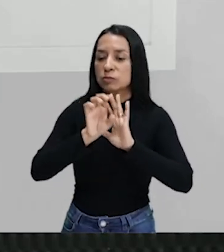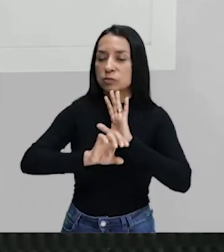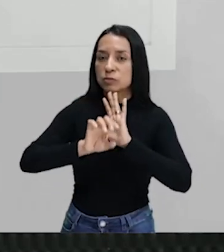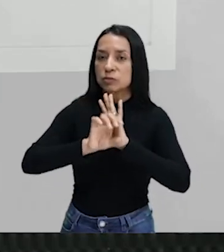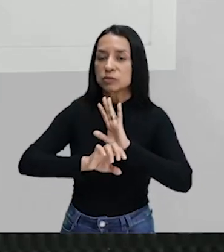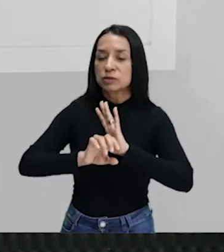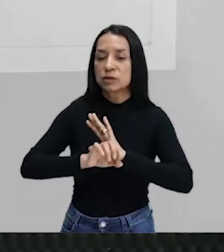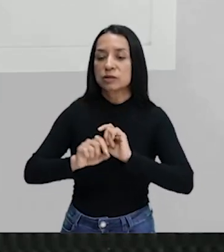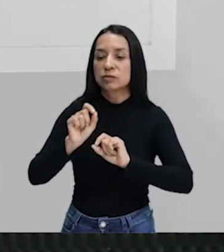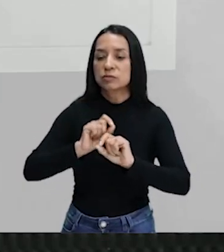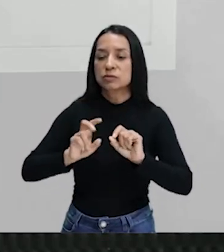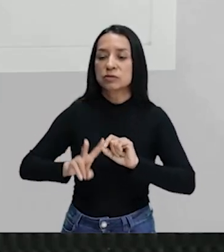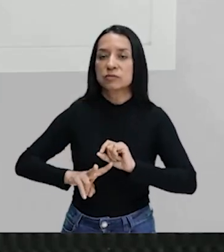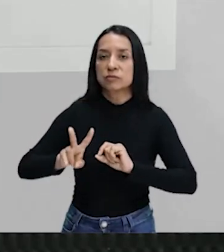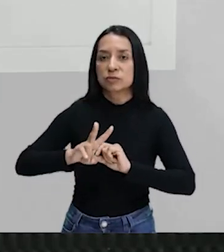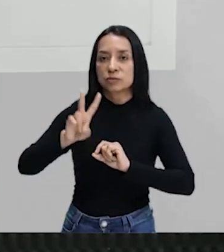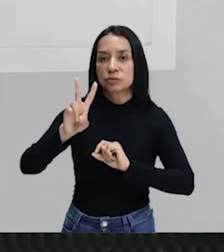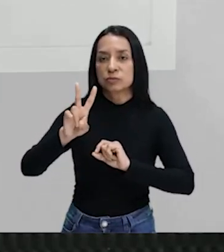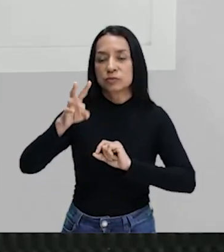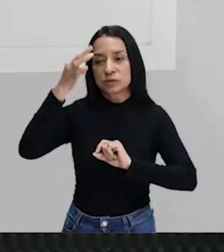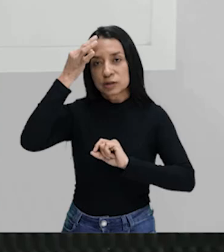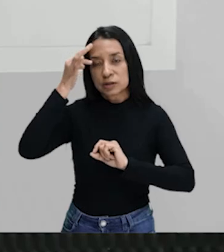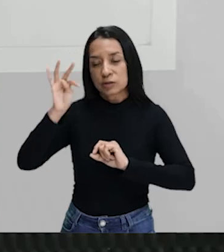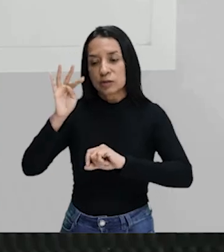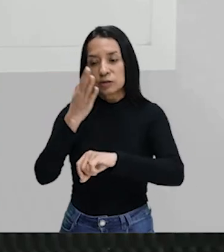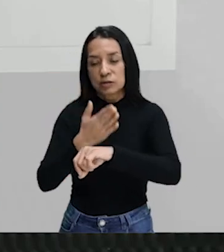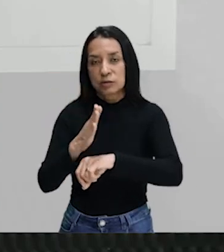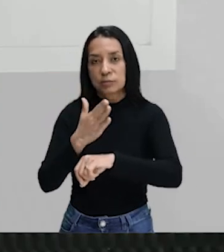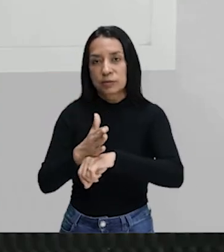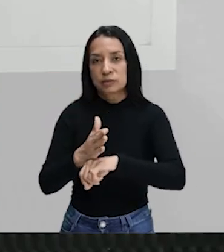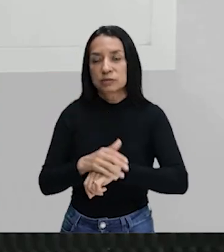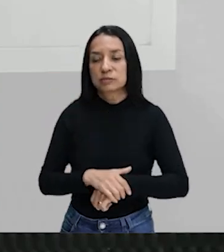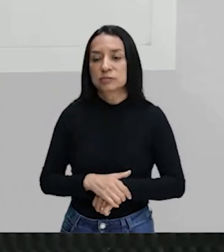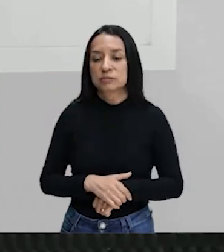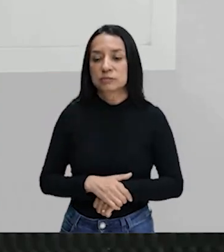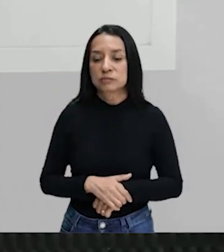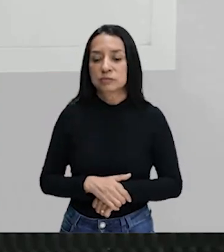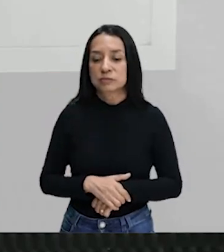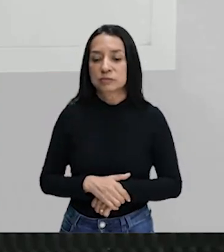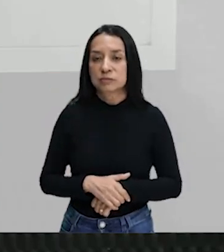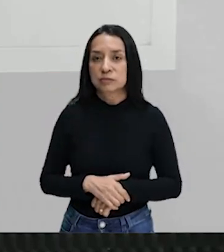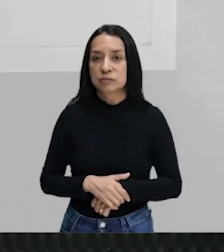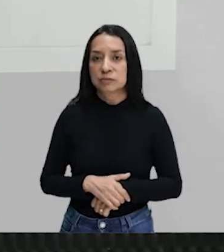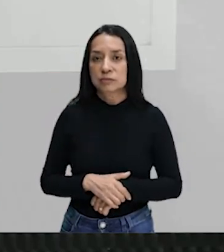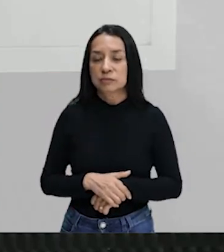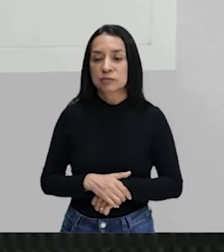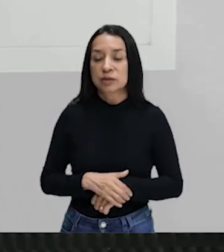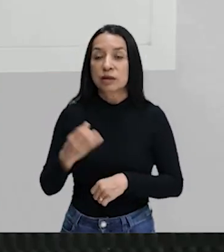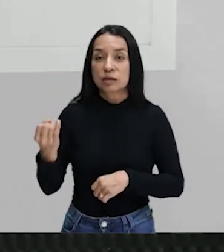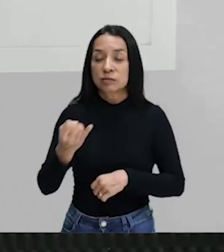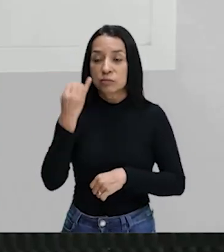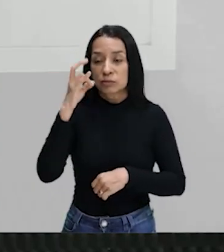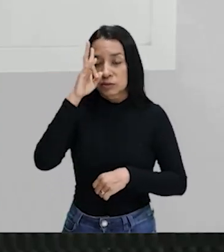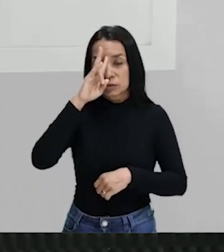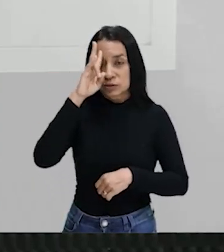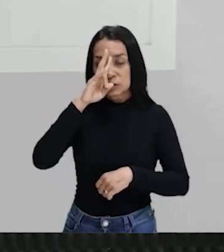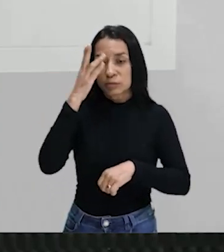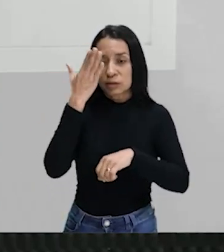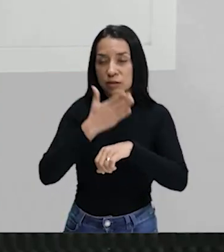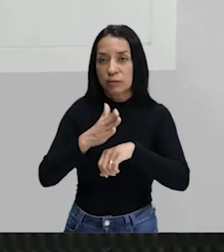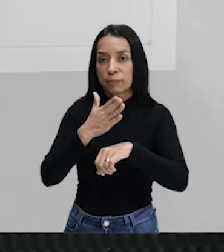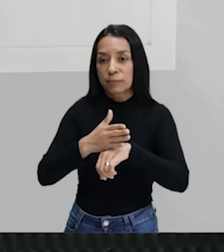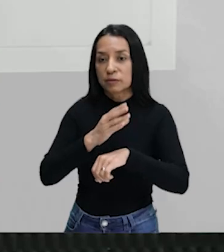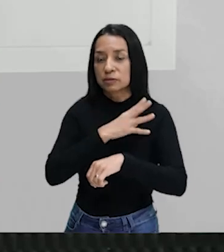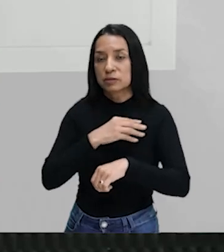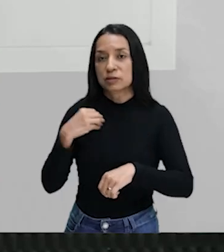de virtudes, a teoria e a prática. Uma coisa importante a lembrar aos senhores, a prática em Aristóteles